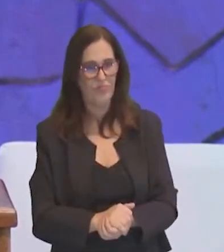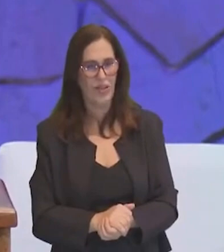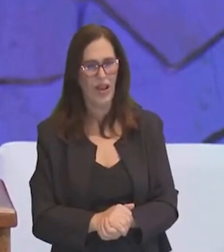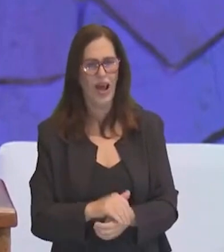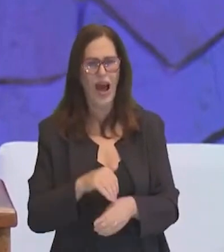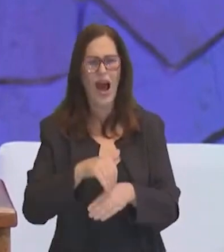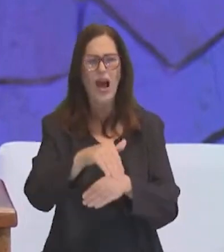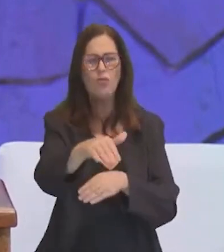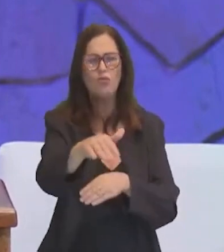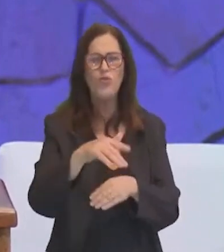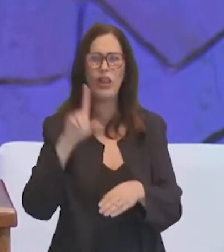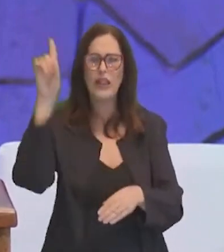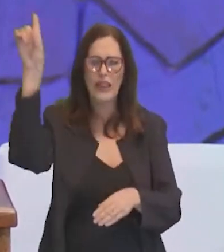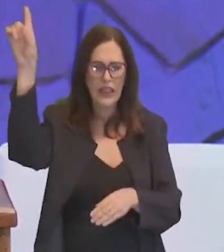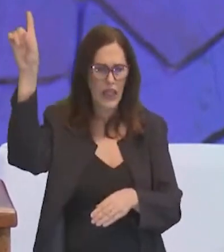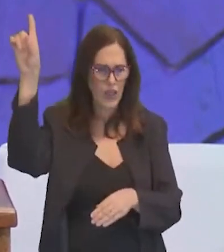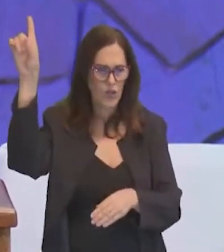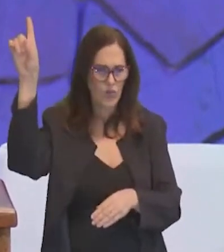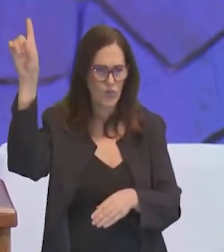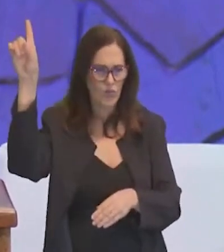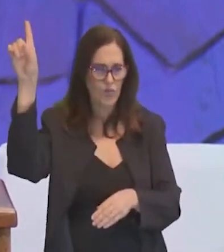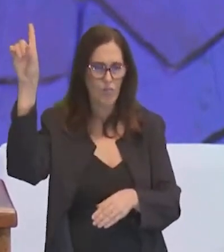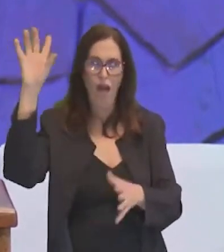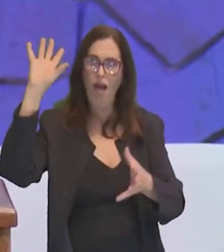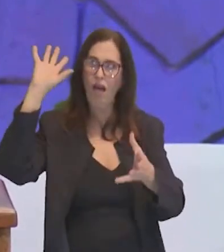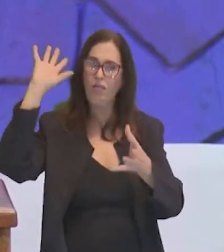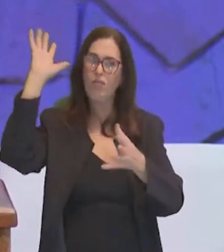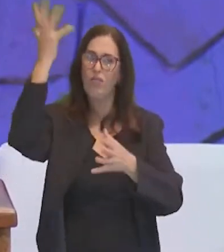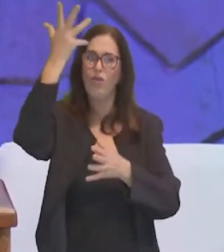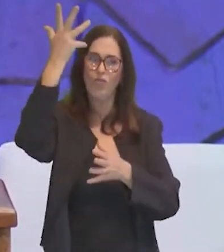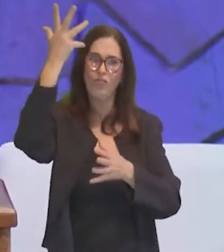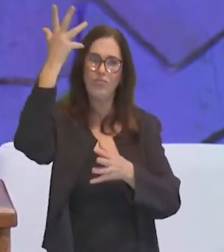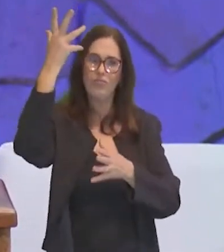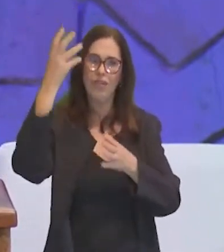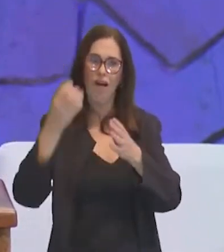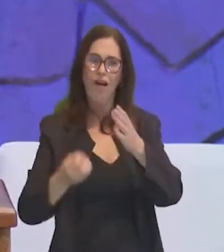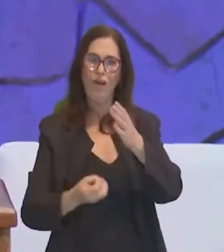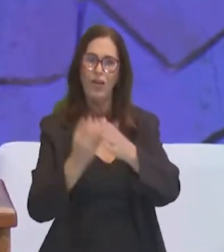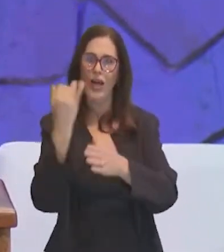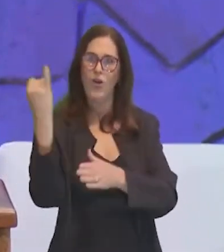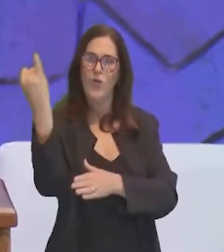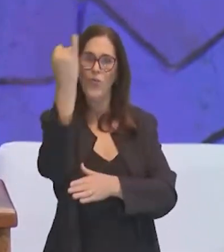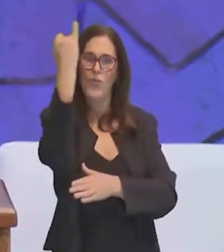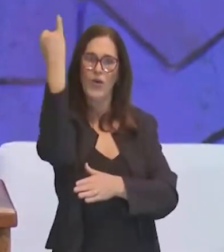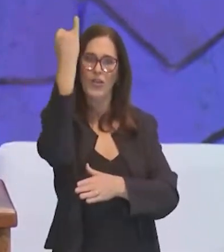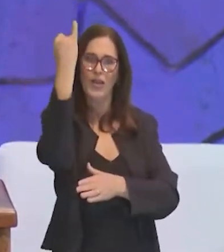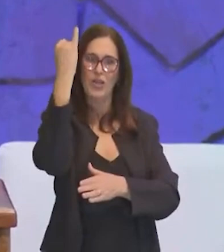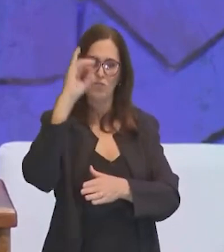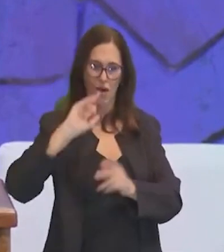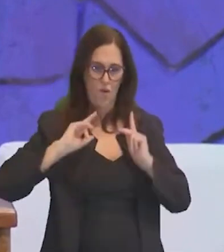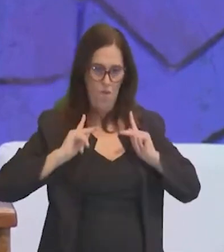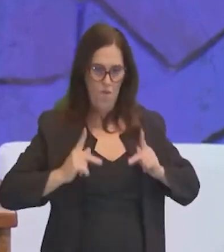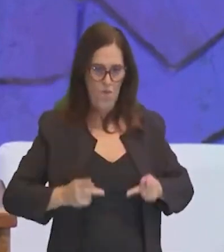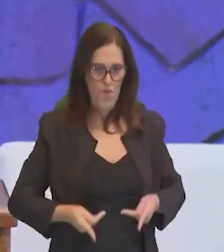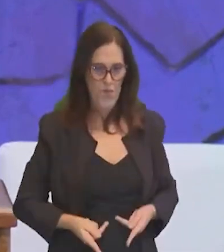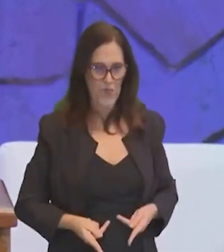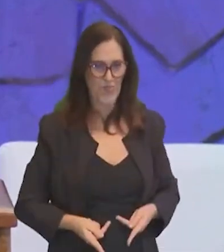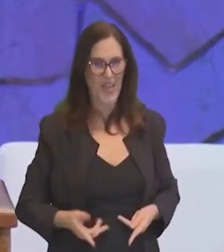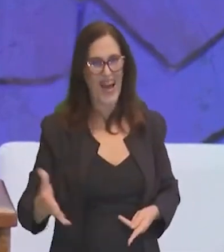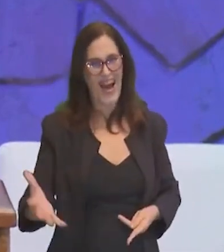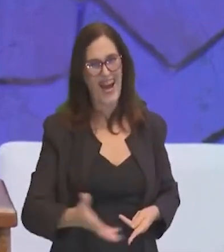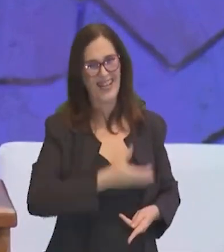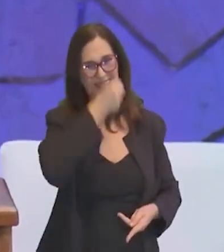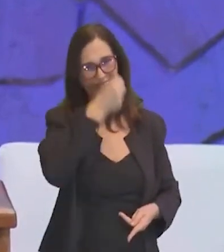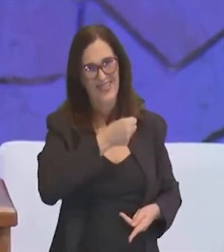frente, Deus resolve criar algo muito importante para o ser humano: a